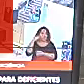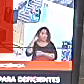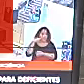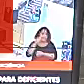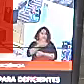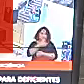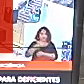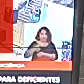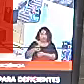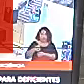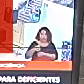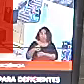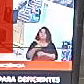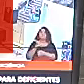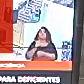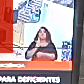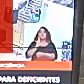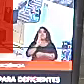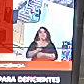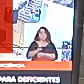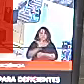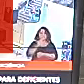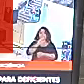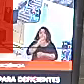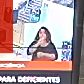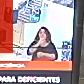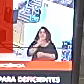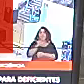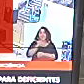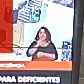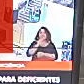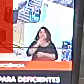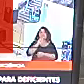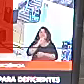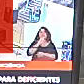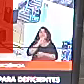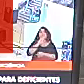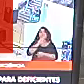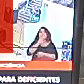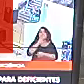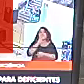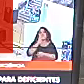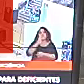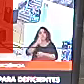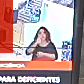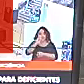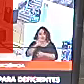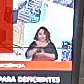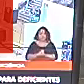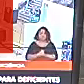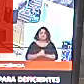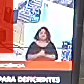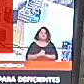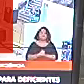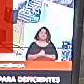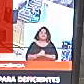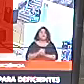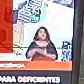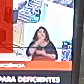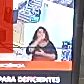Luiz Renato Braga Arias Pinheiro. Boa tarde a todos, a todas. Boa